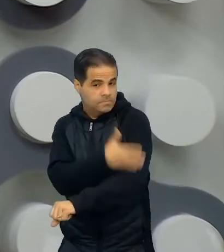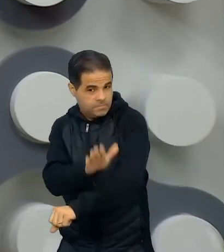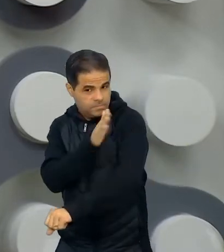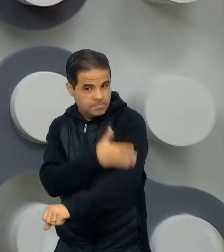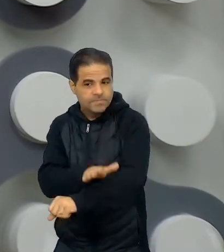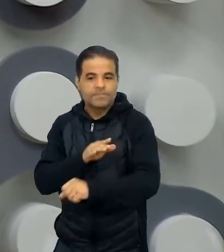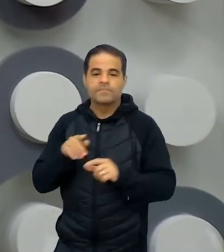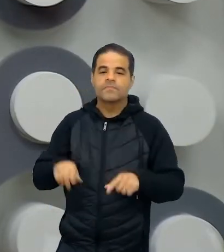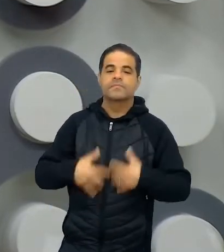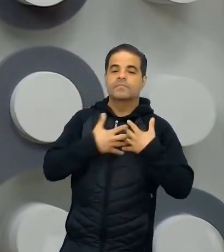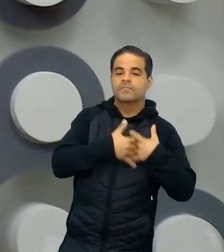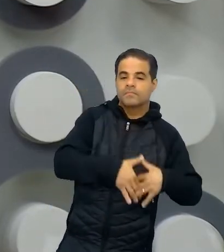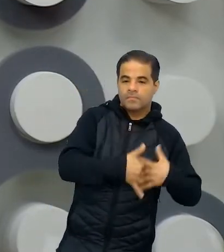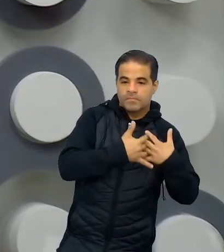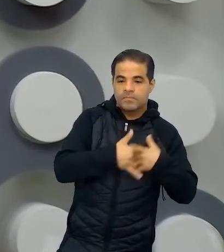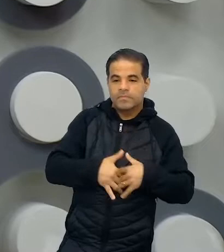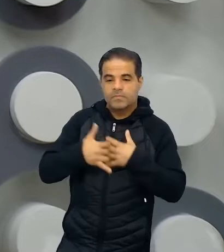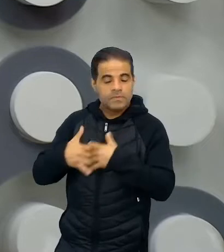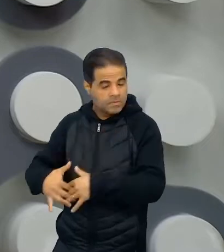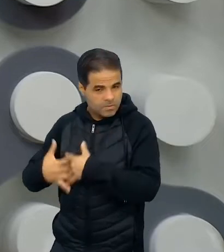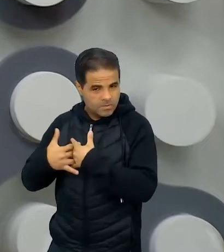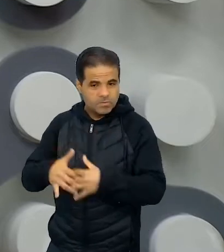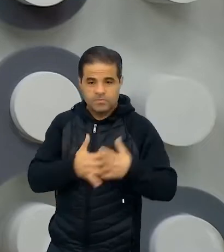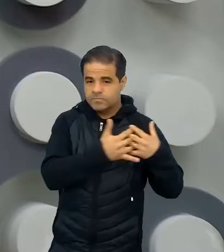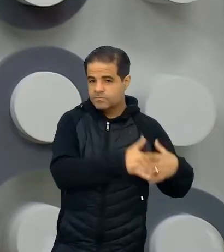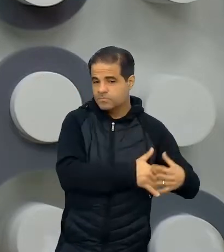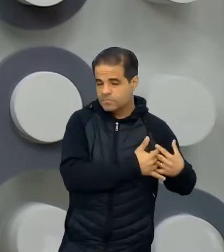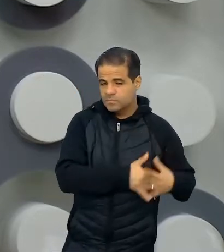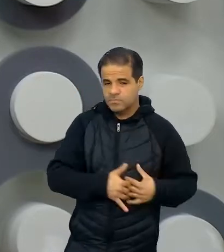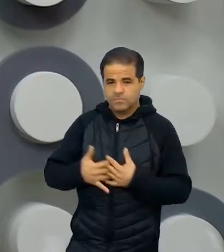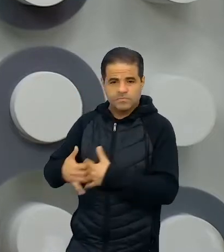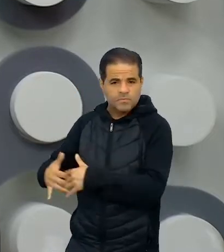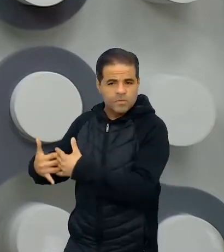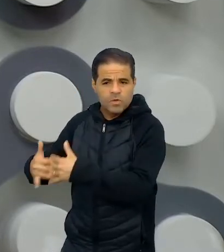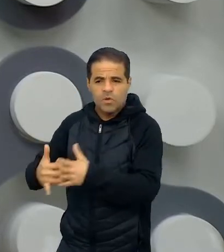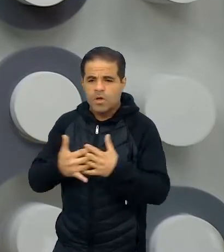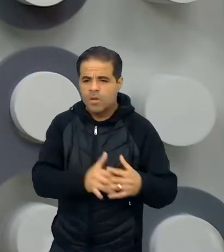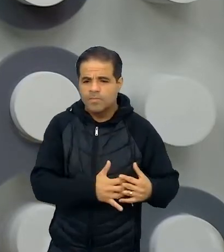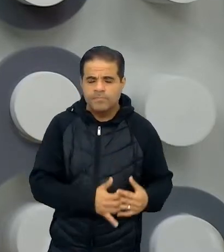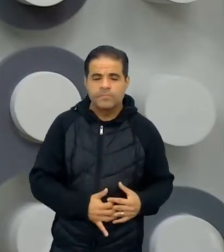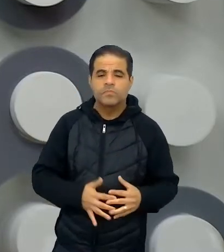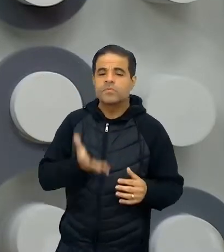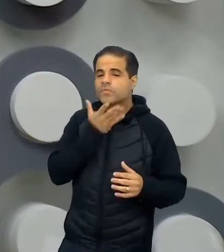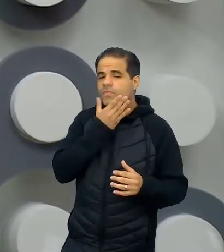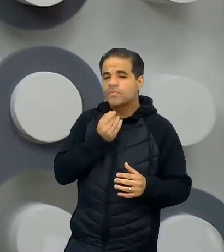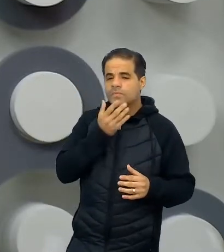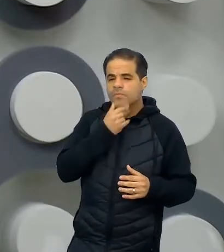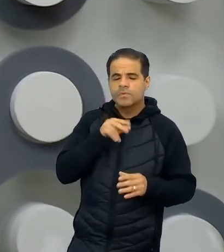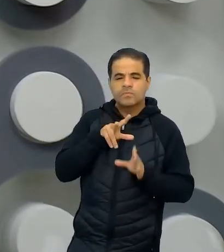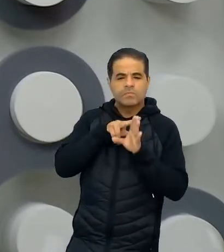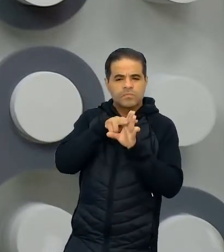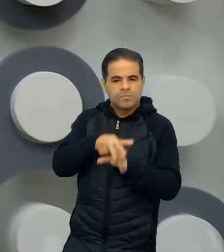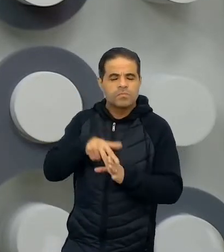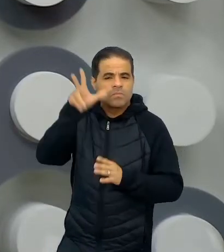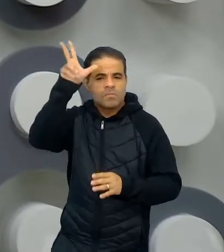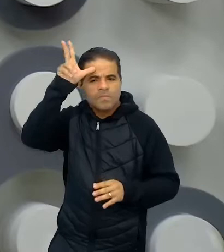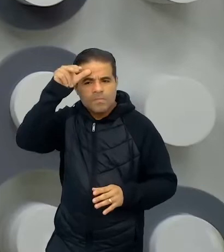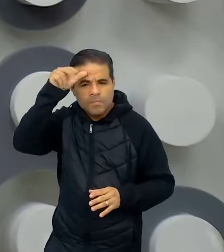exercícios em aparelhos, como solo. Os meninos, cavalo,